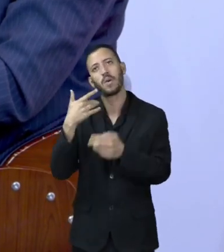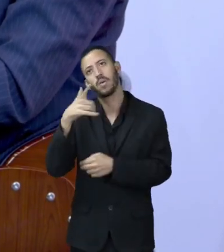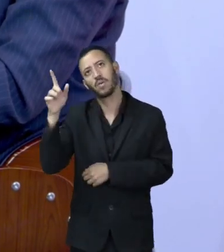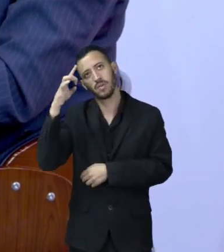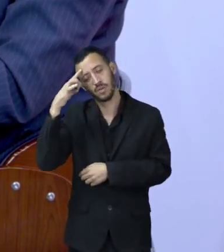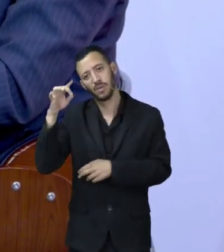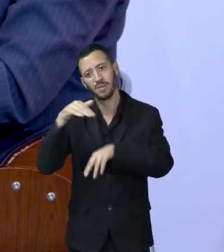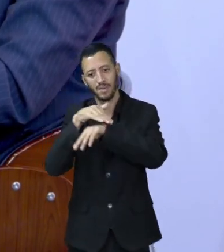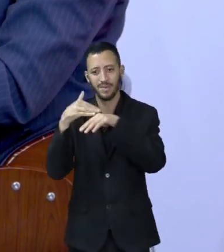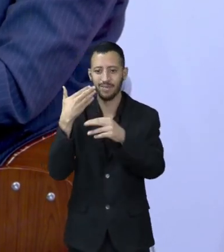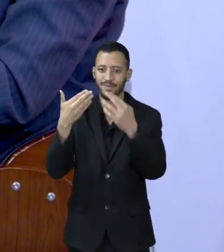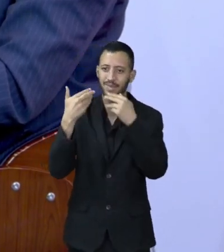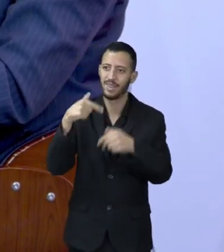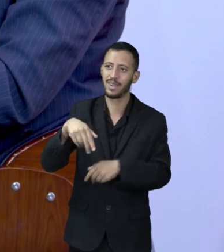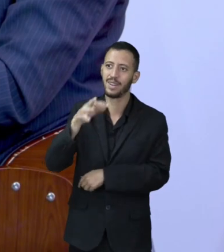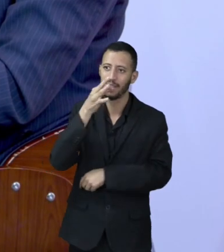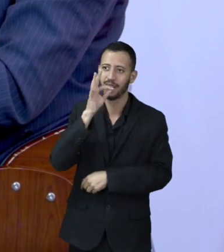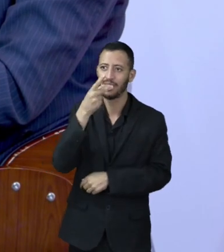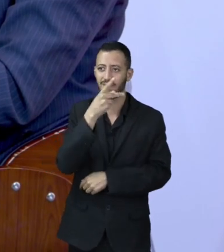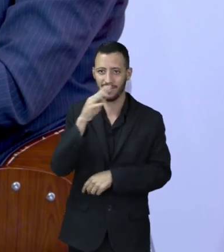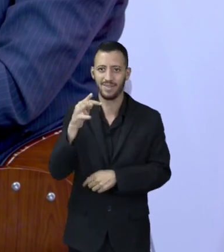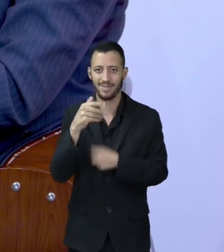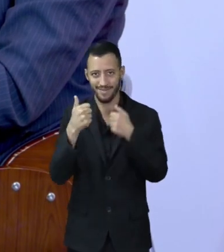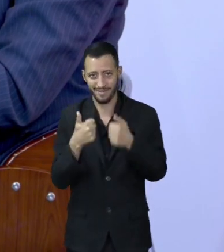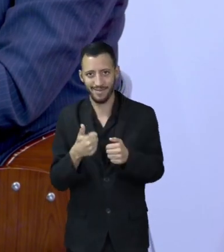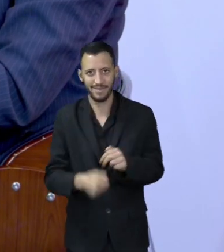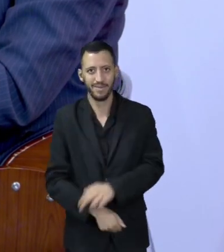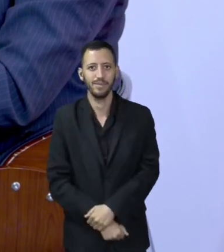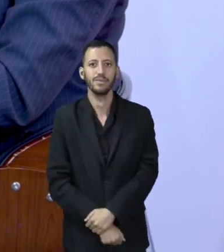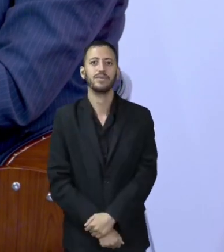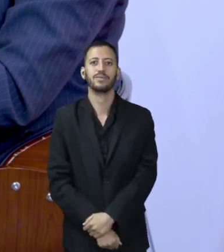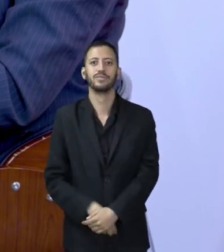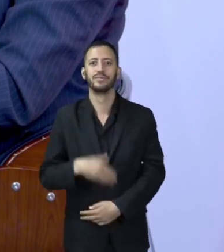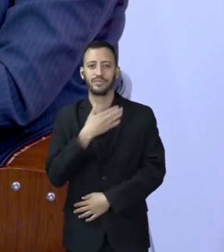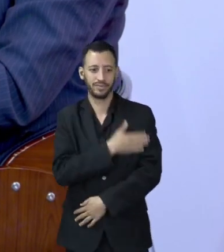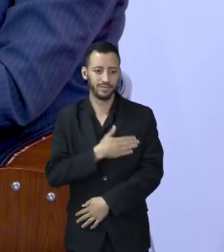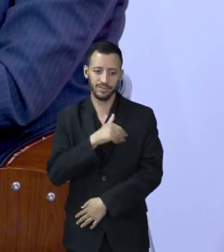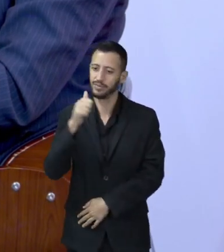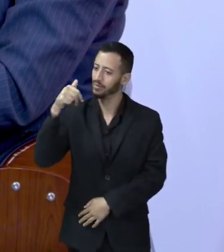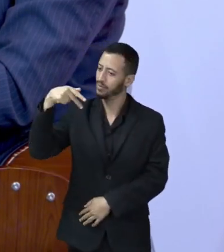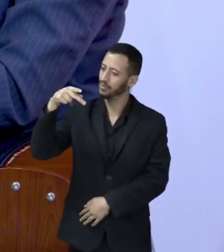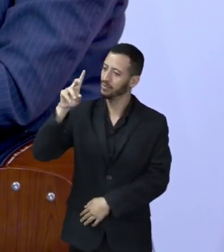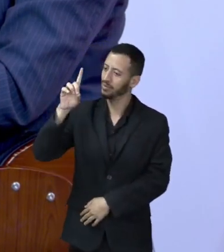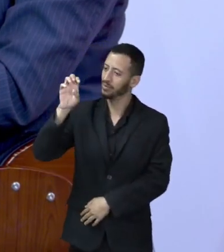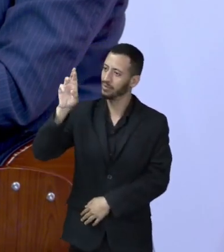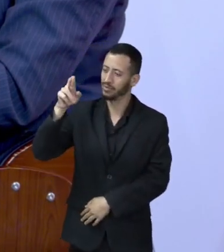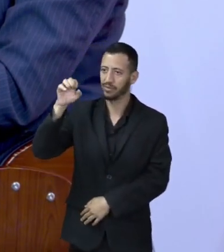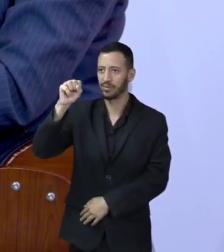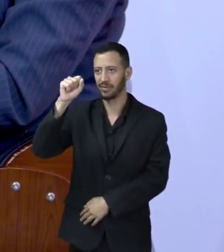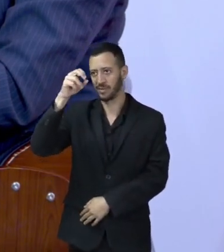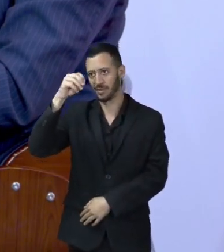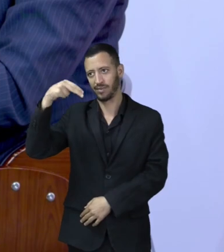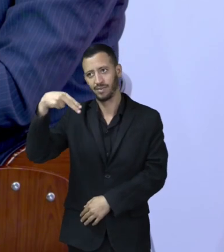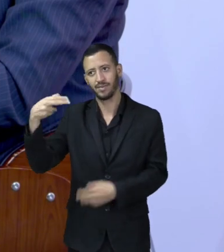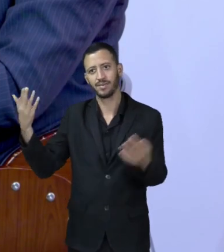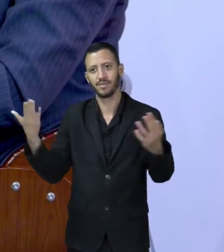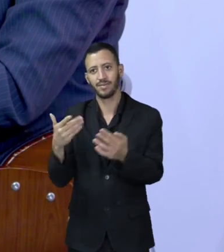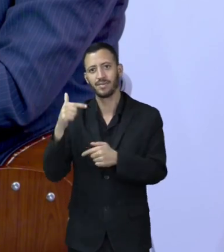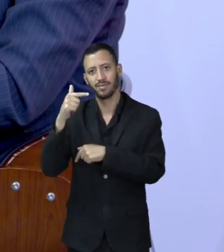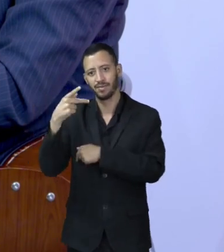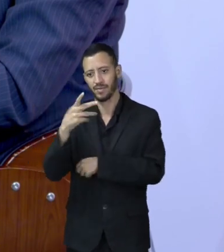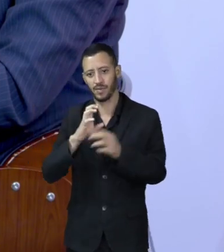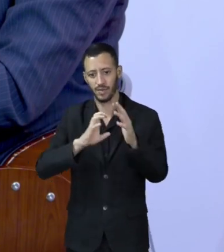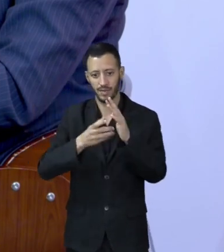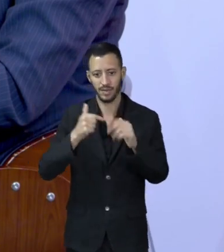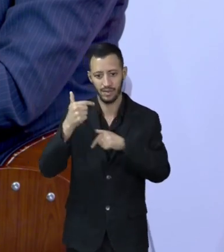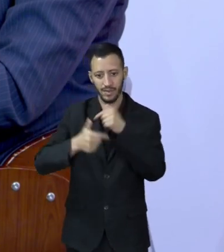gente também aqui no Café PT, viu? Vai ser um prazer, Anderson, obrigada mais uma vez ao Partido dos